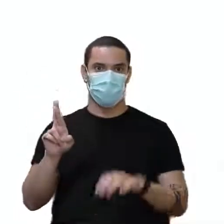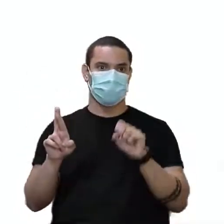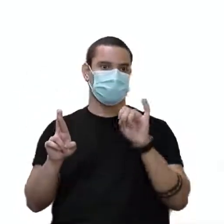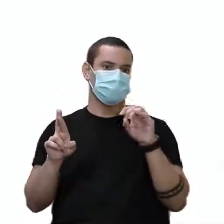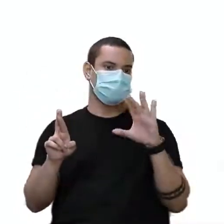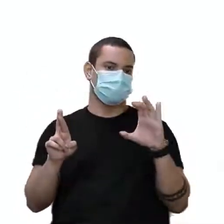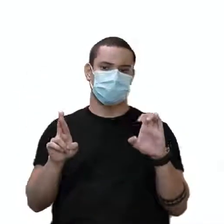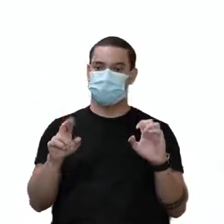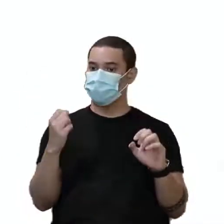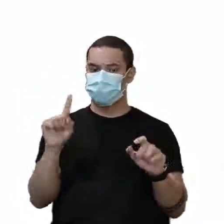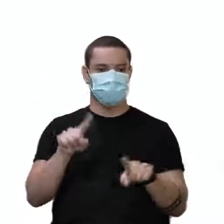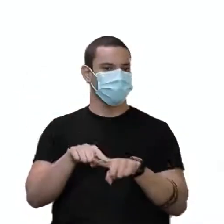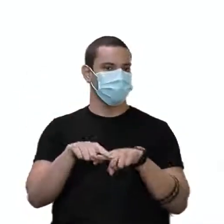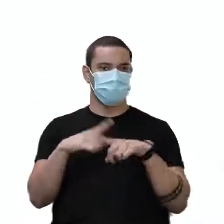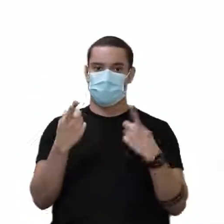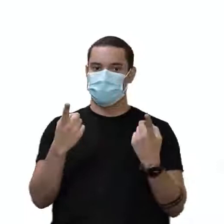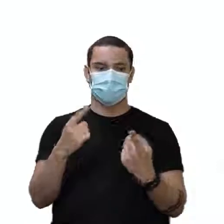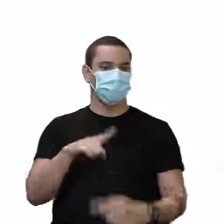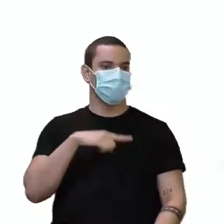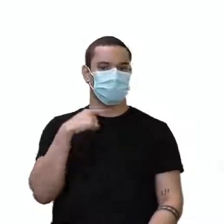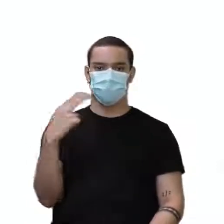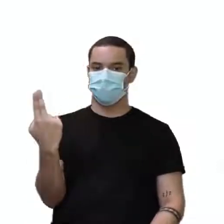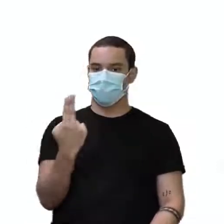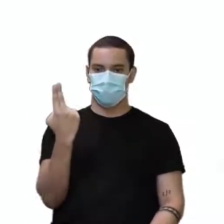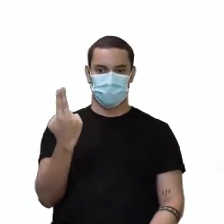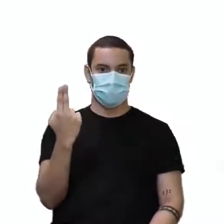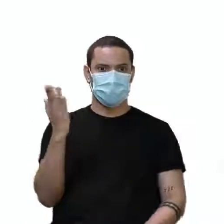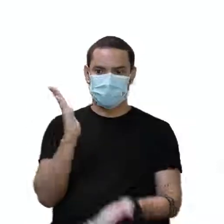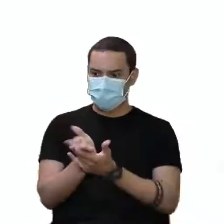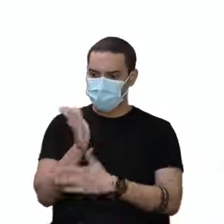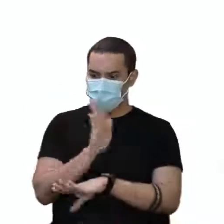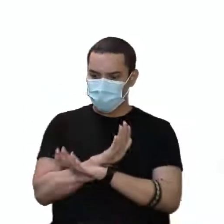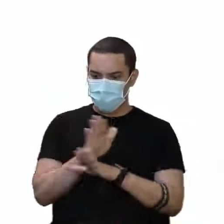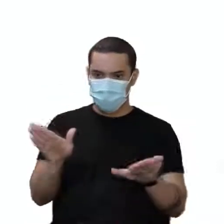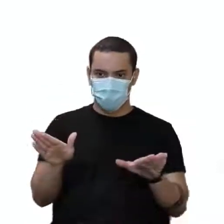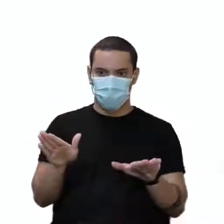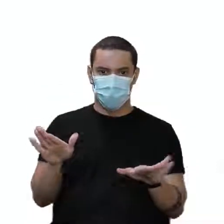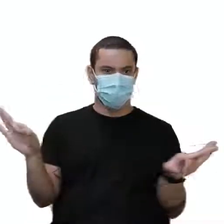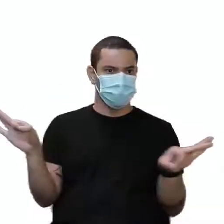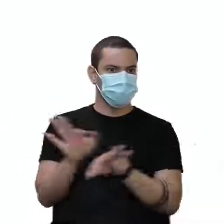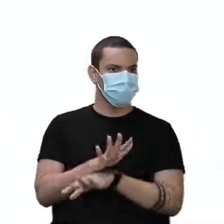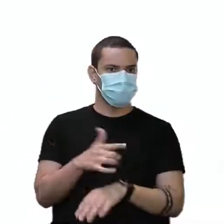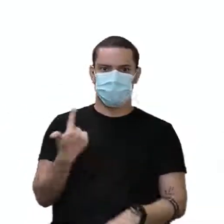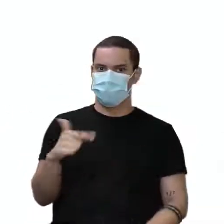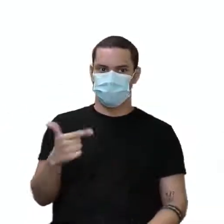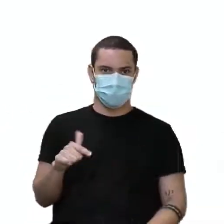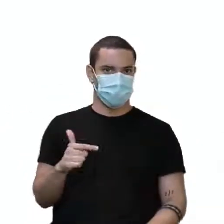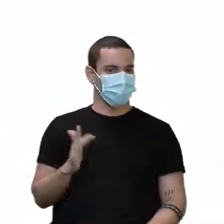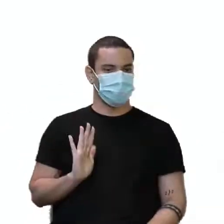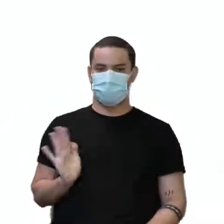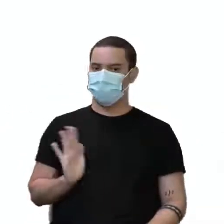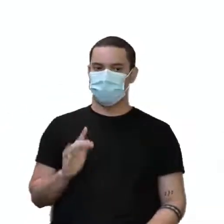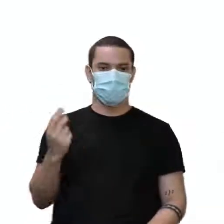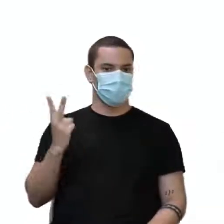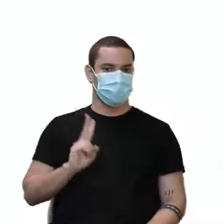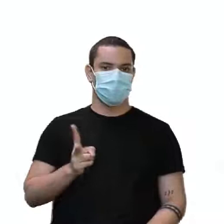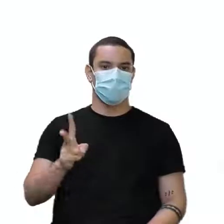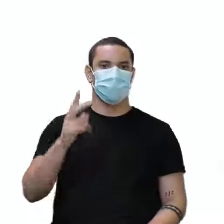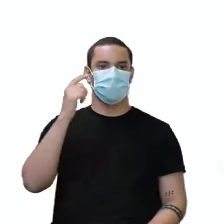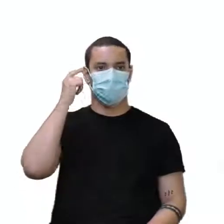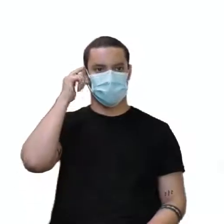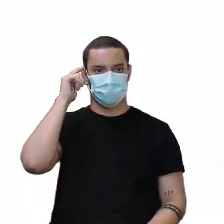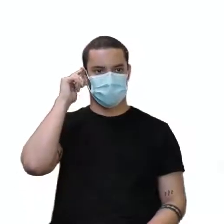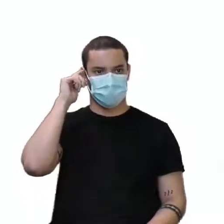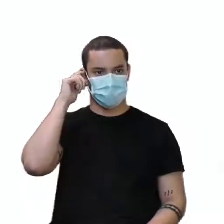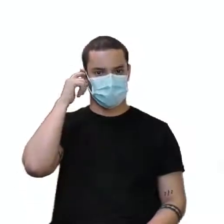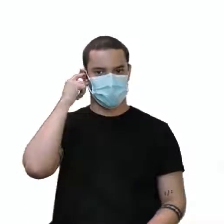Só sem ele não dá. Porque fica parecendo uma ação que já acabou, não existe mais, ela não está em andamento, ela não continua em andamento. Ela